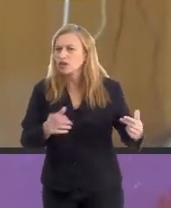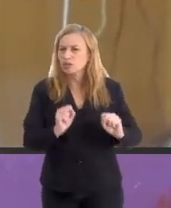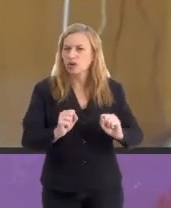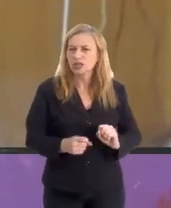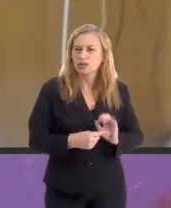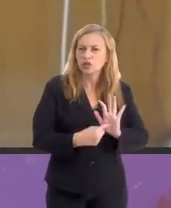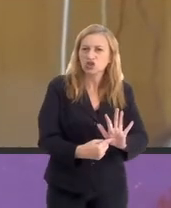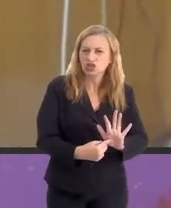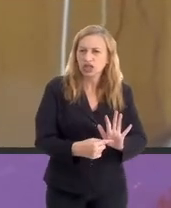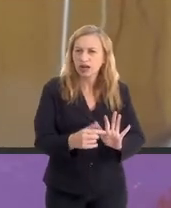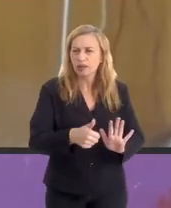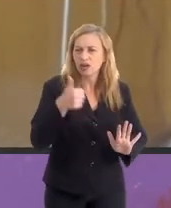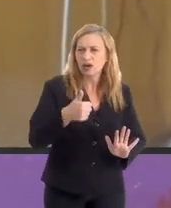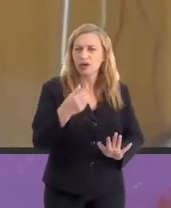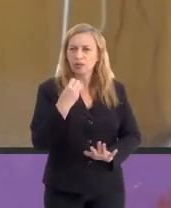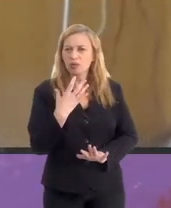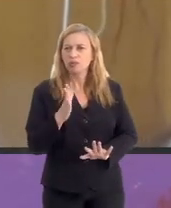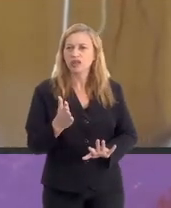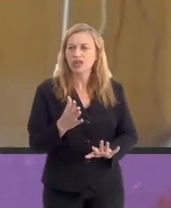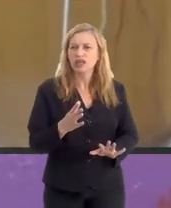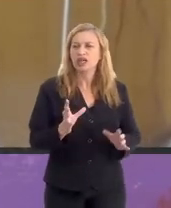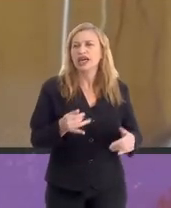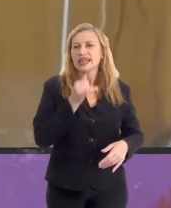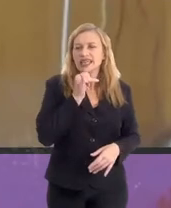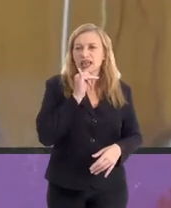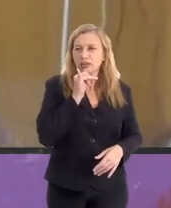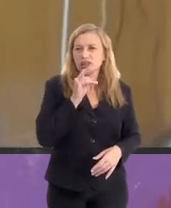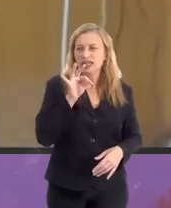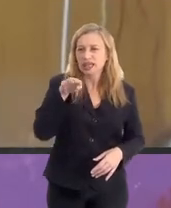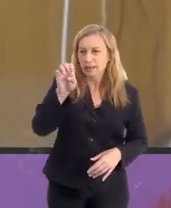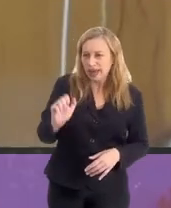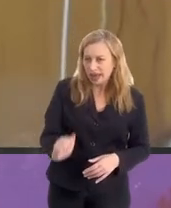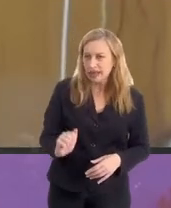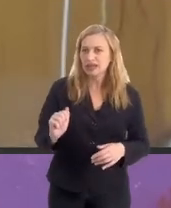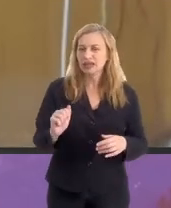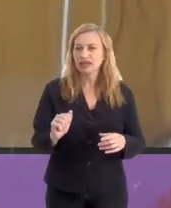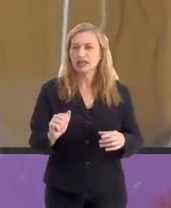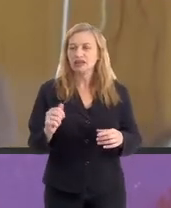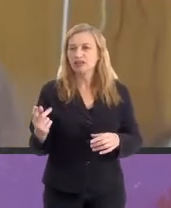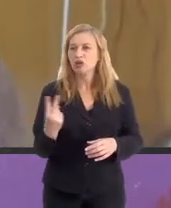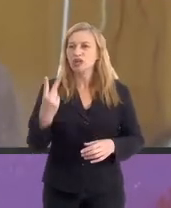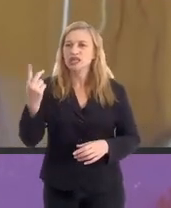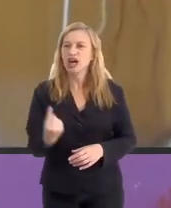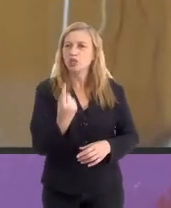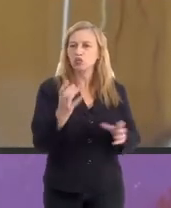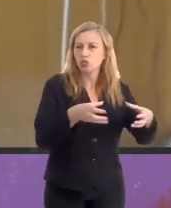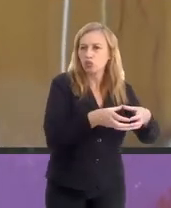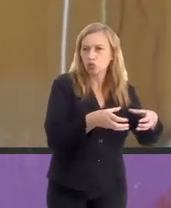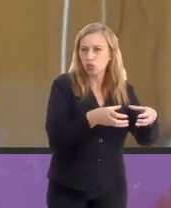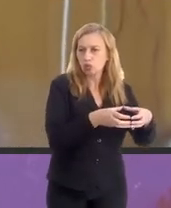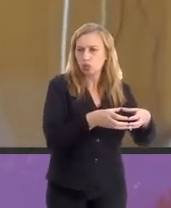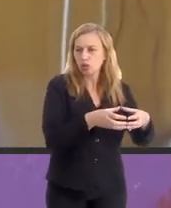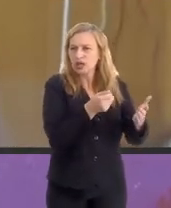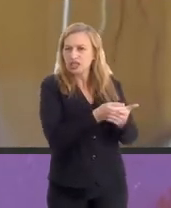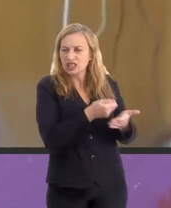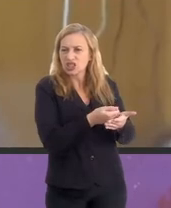supostamente te apresentar algum tipo de vantagem bacana por exemplo se a tabela premiar um clube nos principais dos mais fortes e só